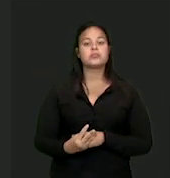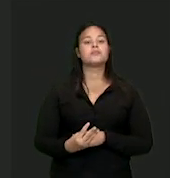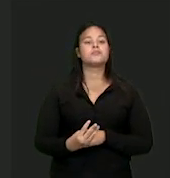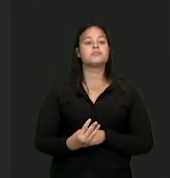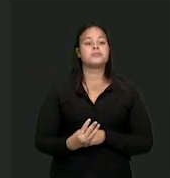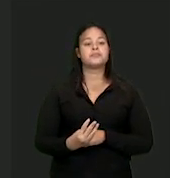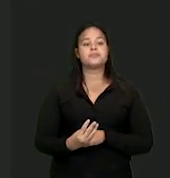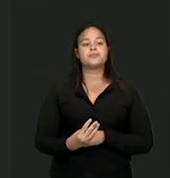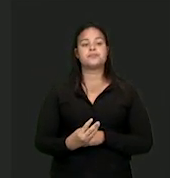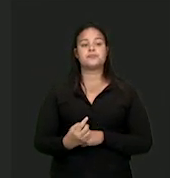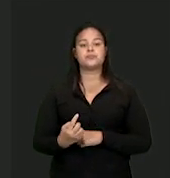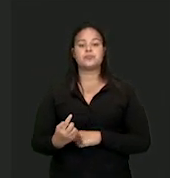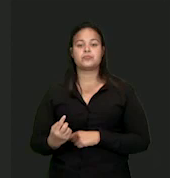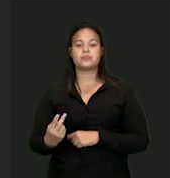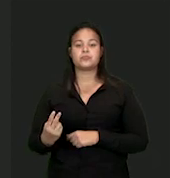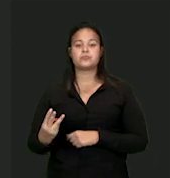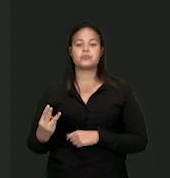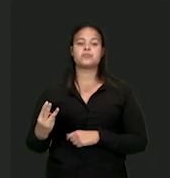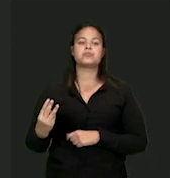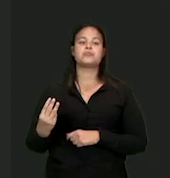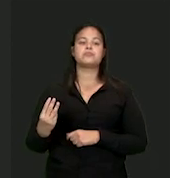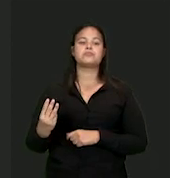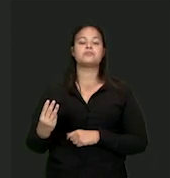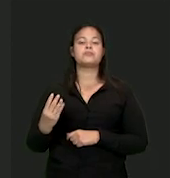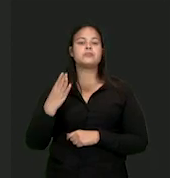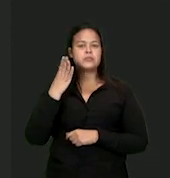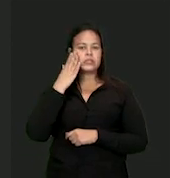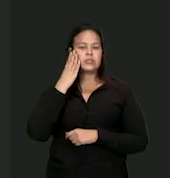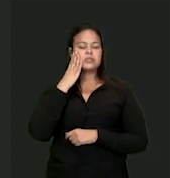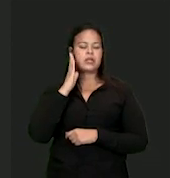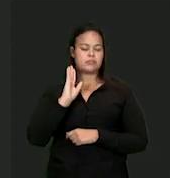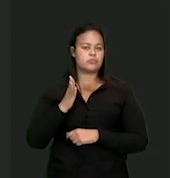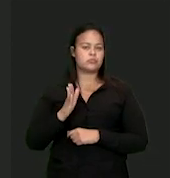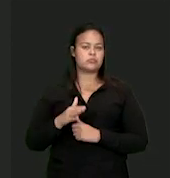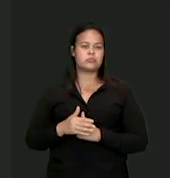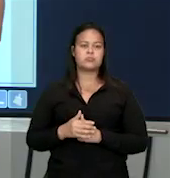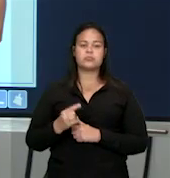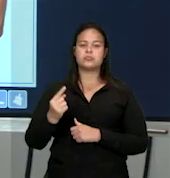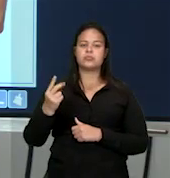3, aqui mais 3, que você já entendeu.